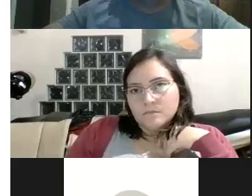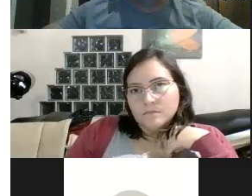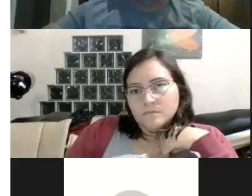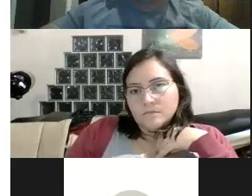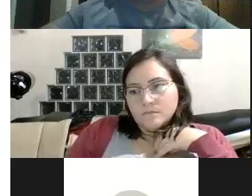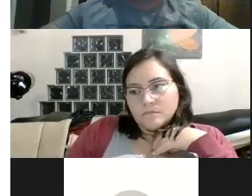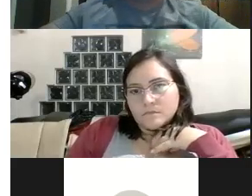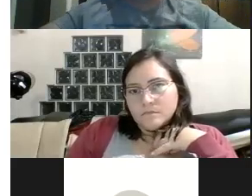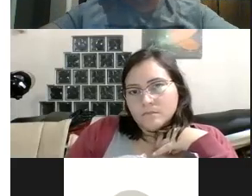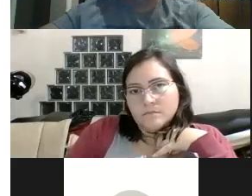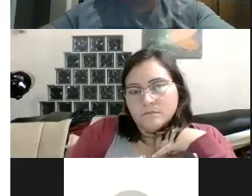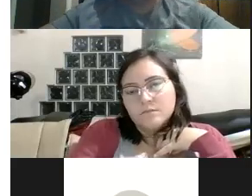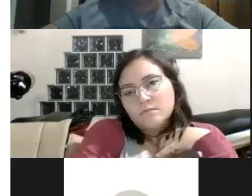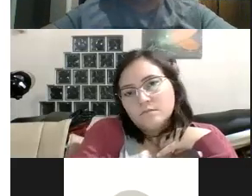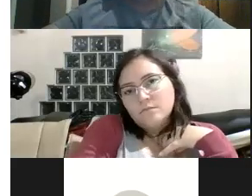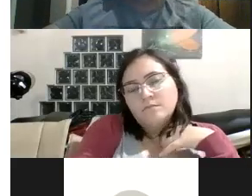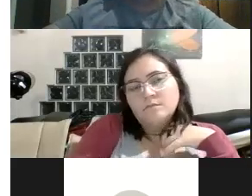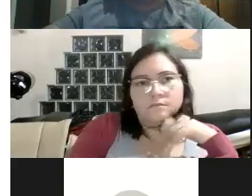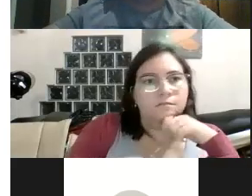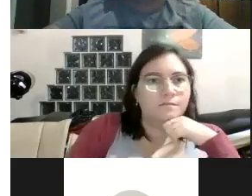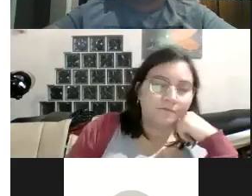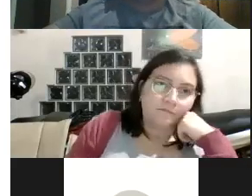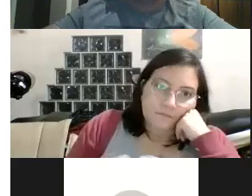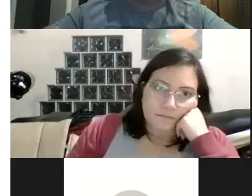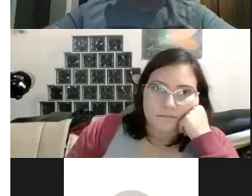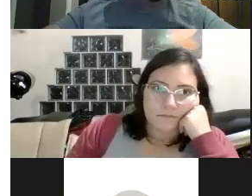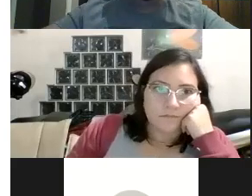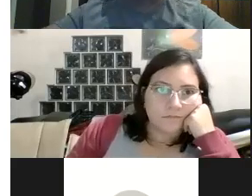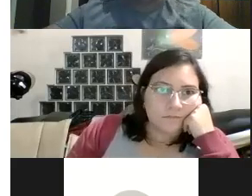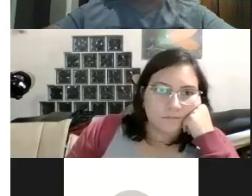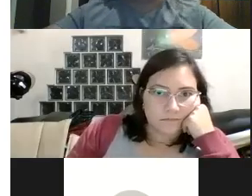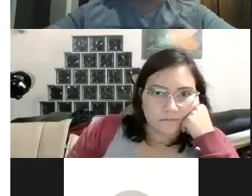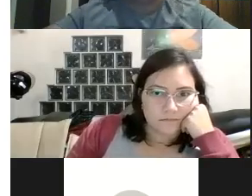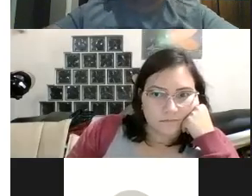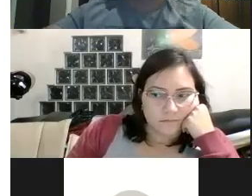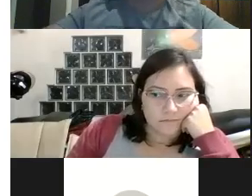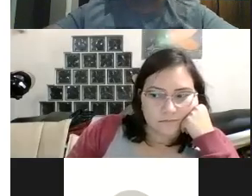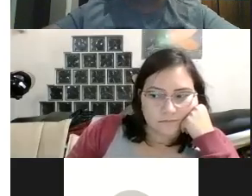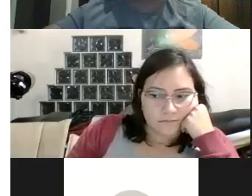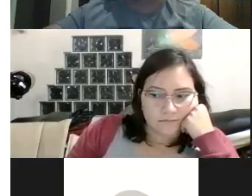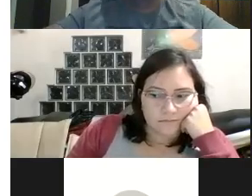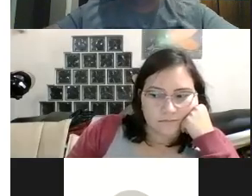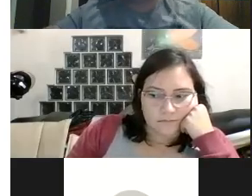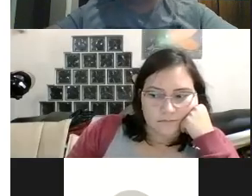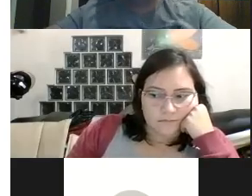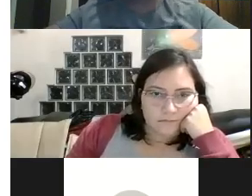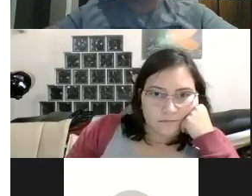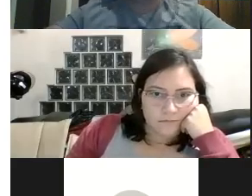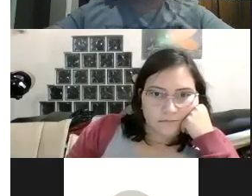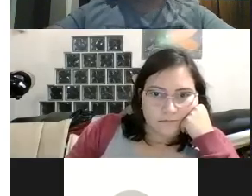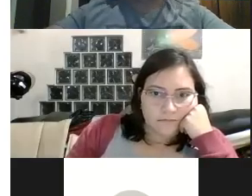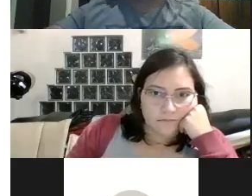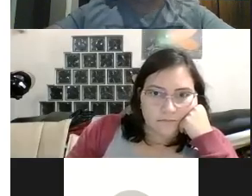bastante. Pouca água é alguma coisa ímpar? Não é. Vai continuar chovendo pouco às